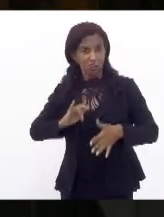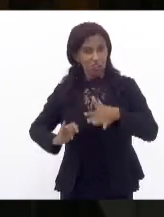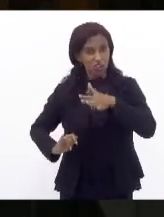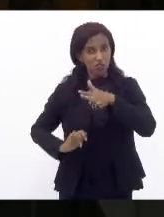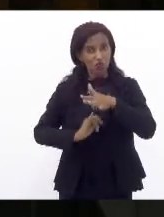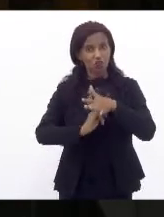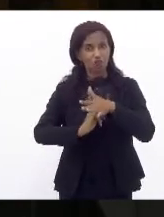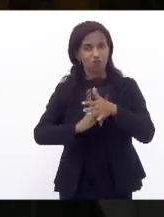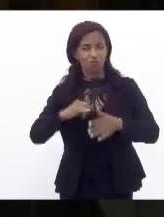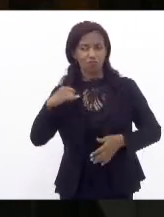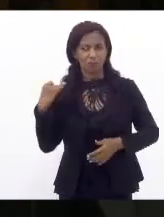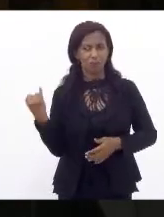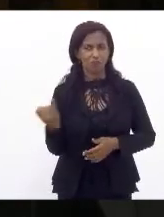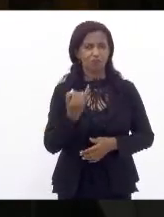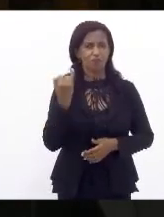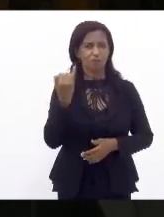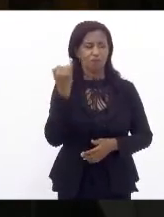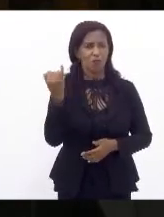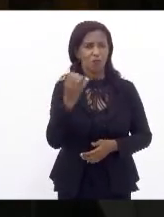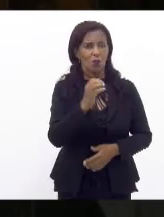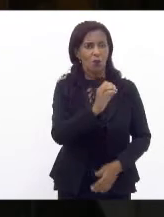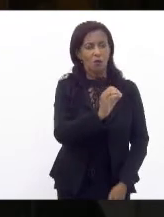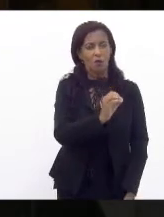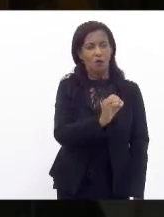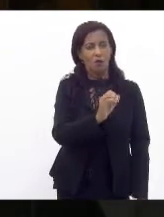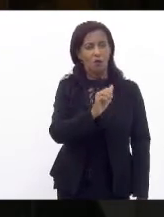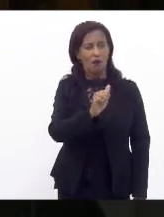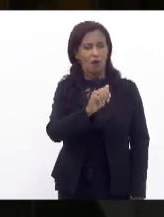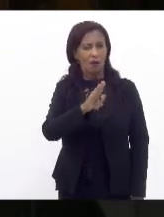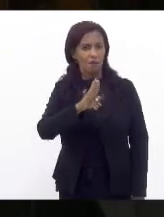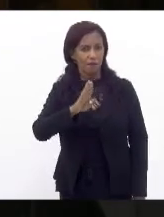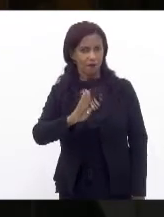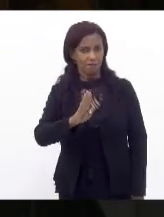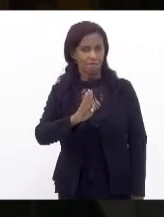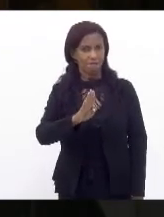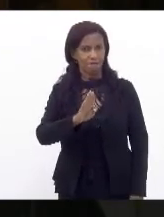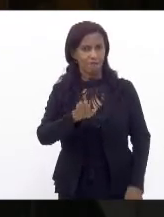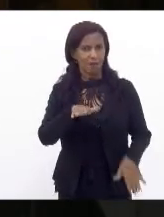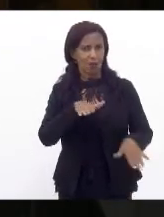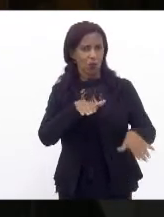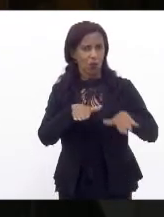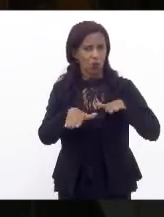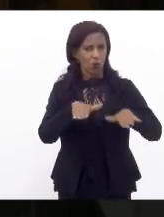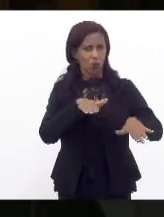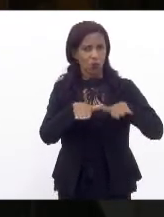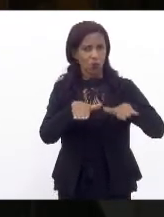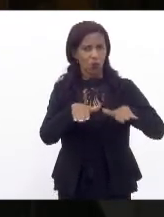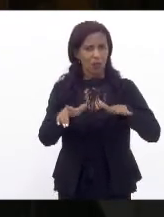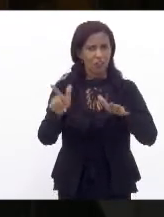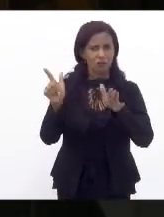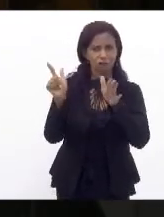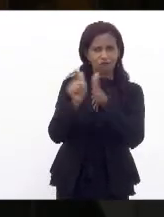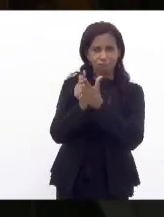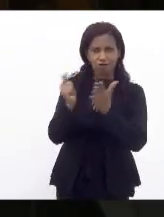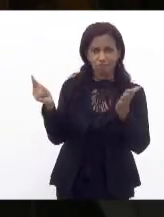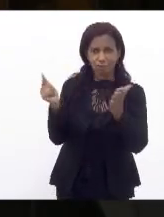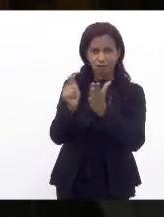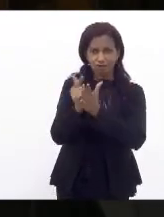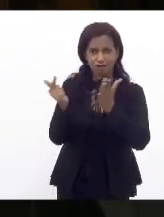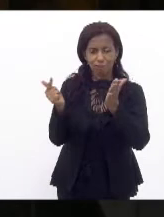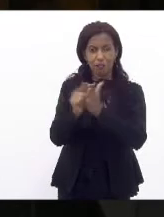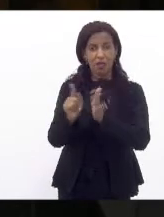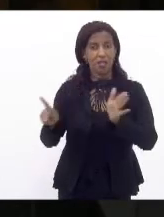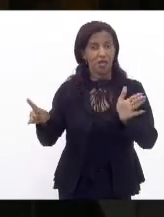instituições importantes, como a Ordem dos Advogados do Brasil, articulistas de grandes jornais e